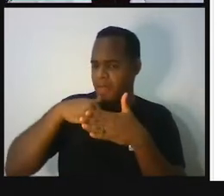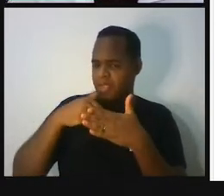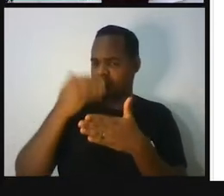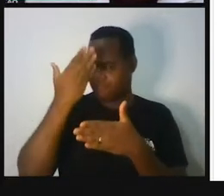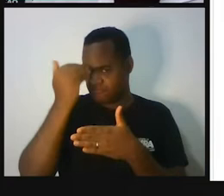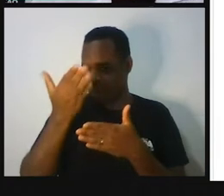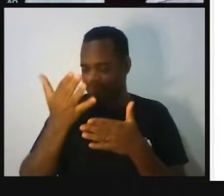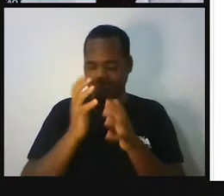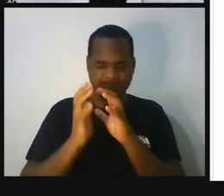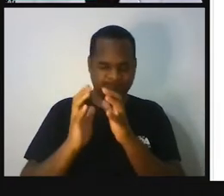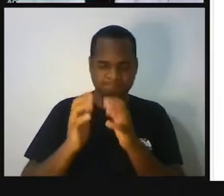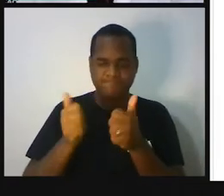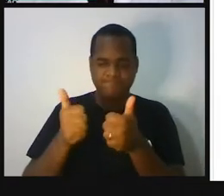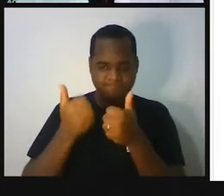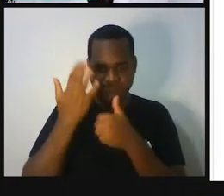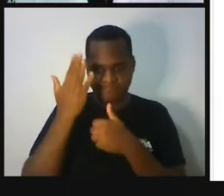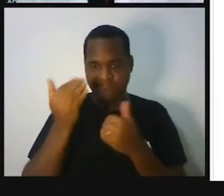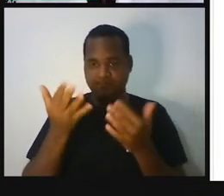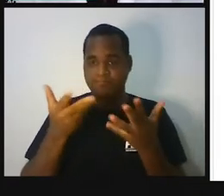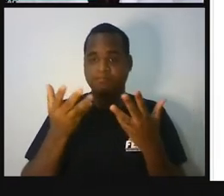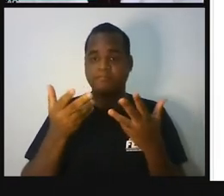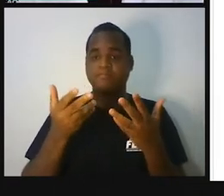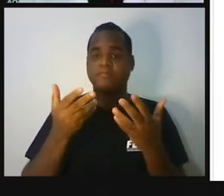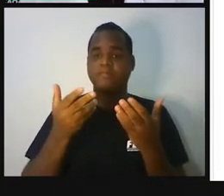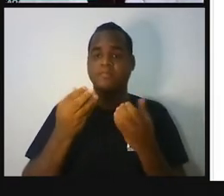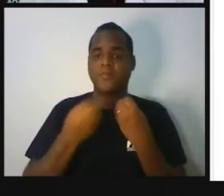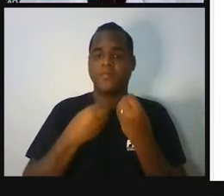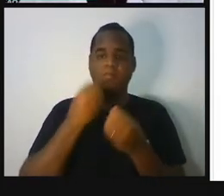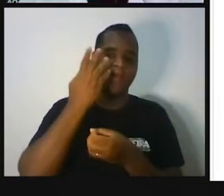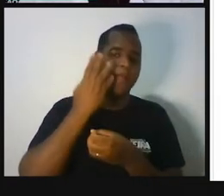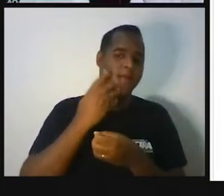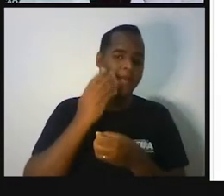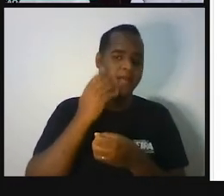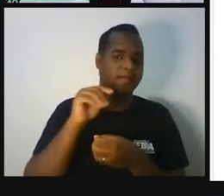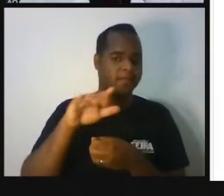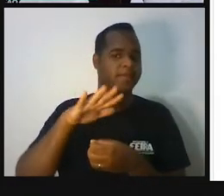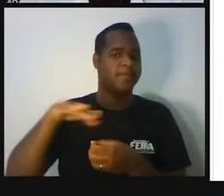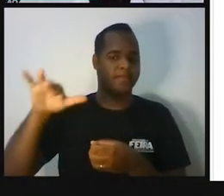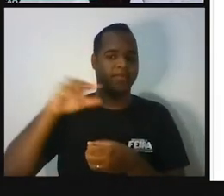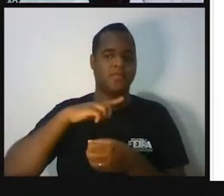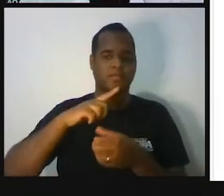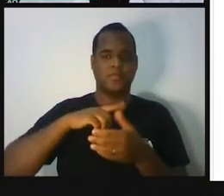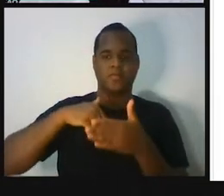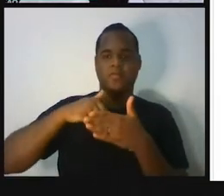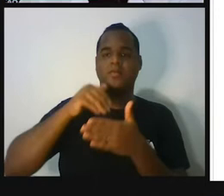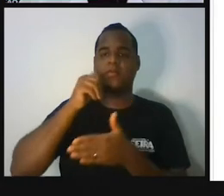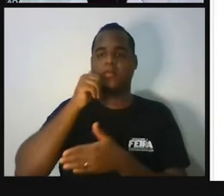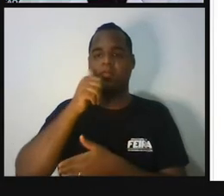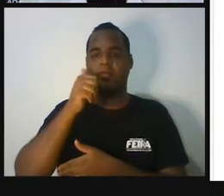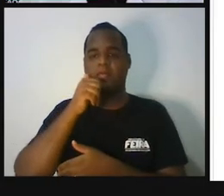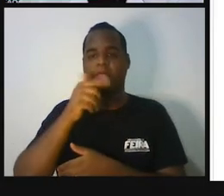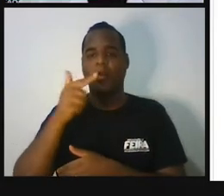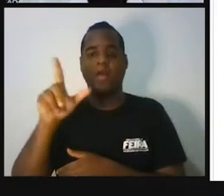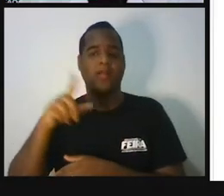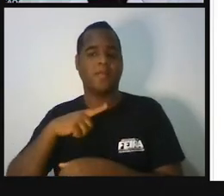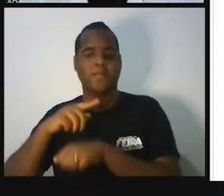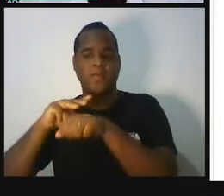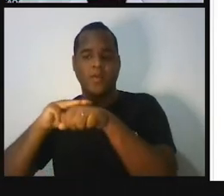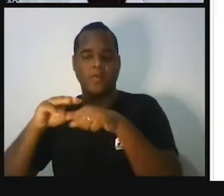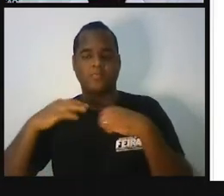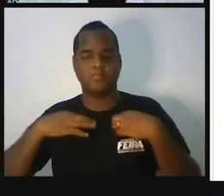aí olha só essa imagem onde tem ali Algumas crianças jogando bola atrás daquela menina lei de camisa marrom